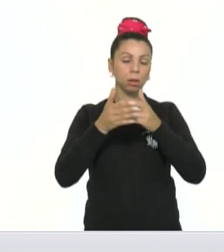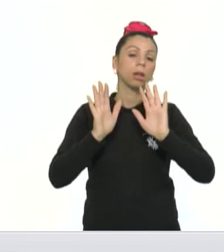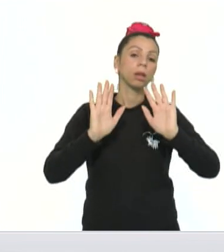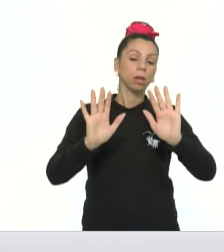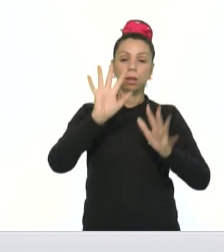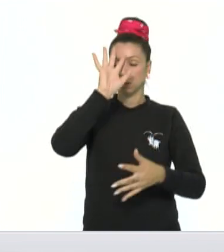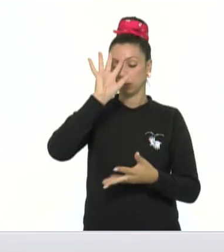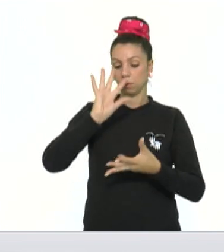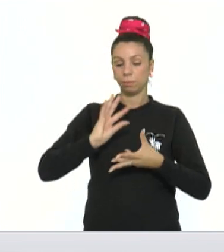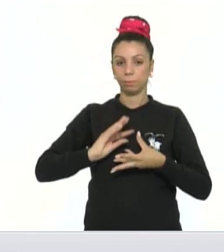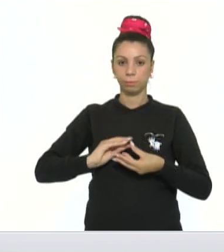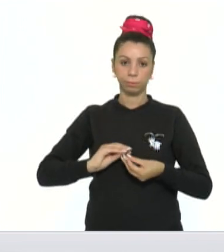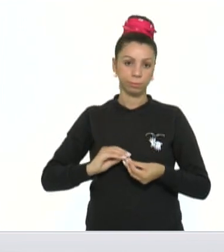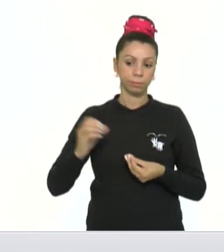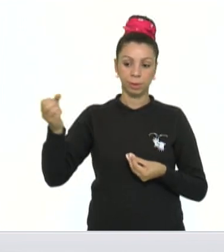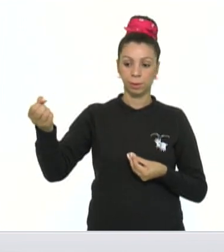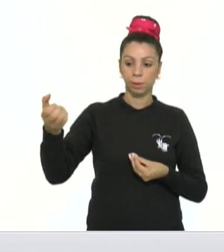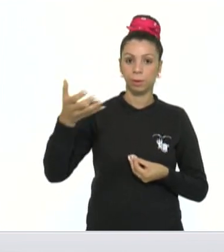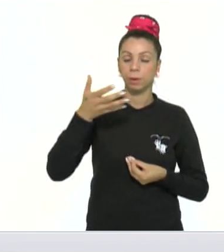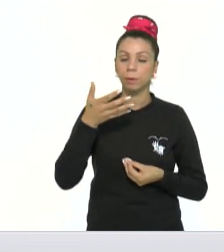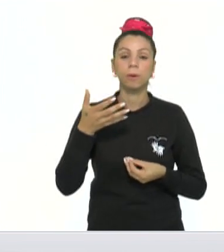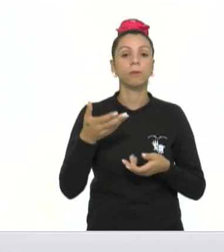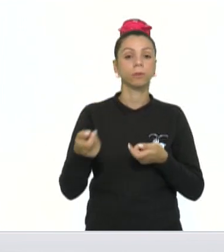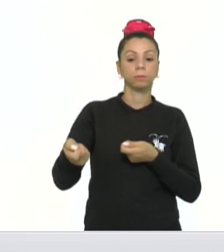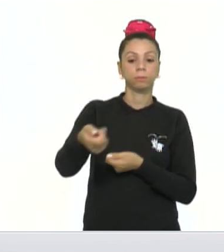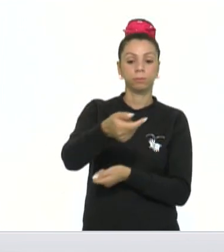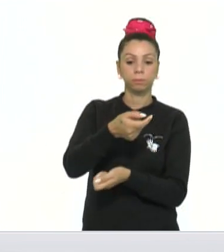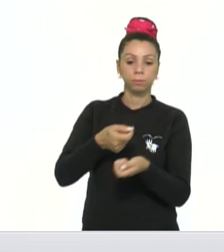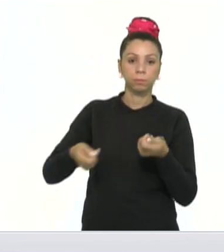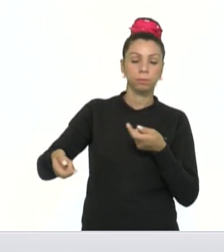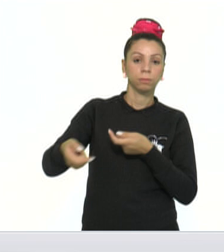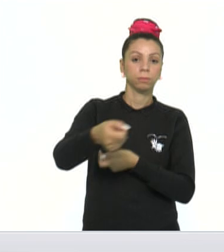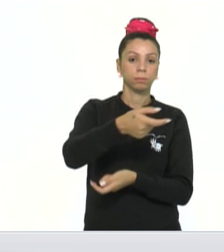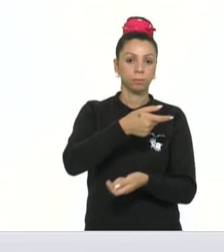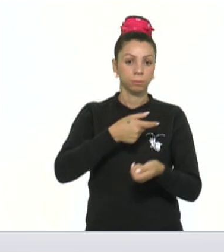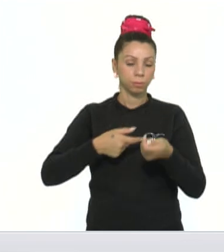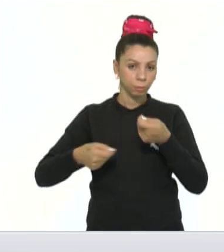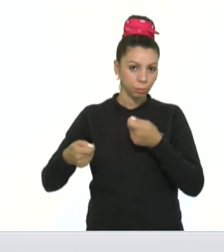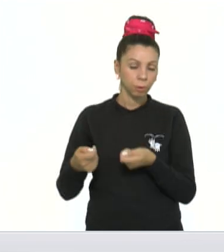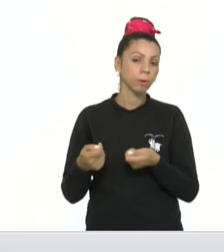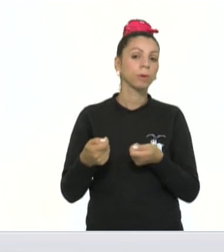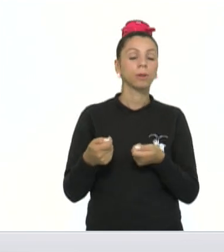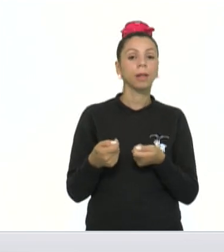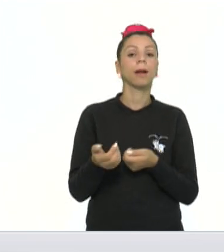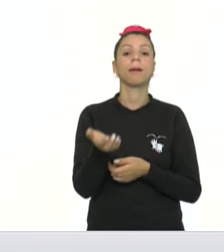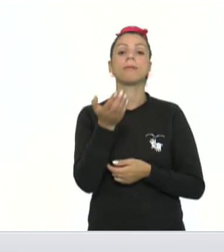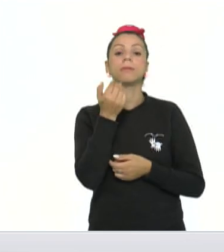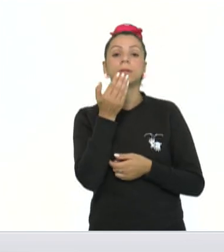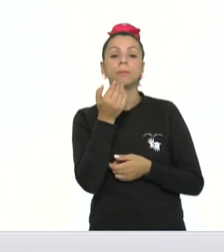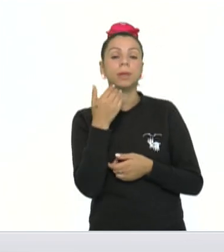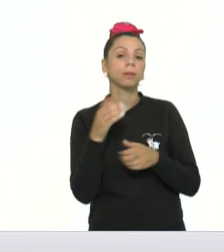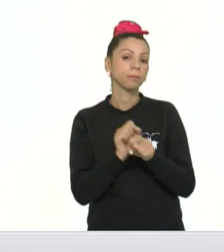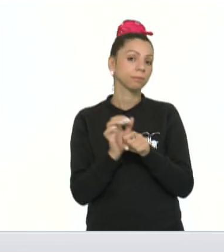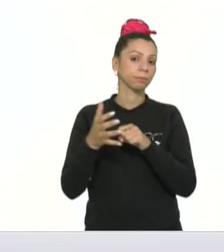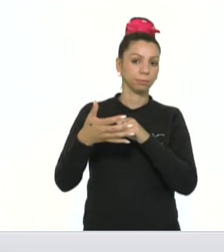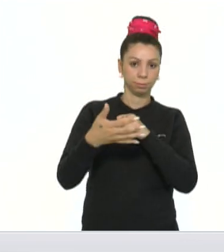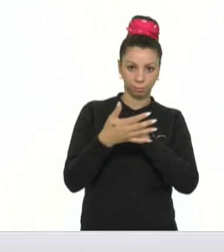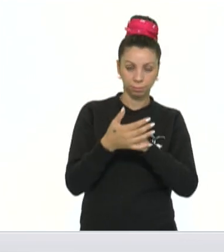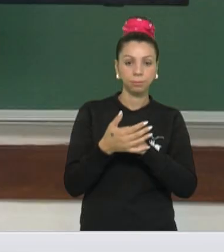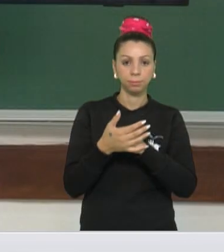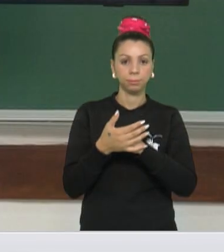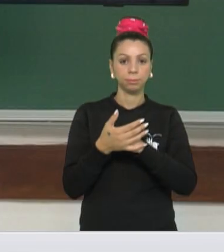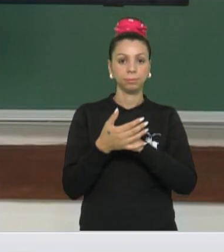entender as novas formas de negócio no ramo da alimentação, a partir da pandemia do novo